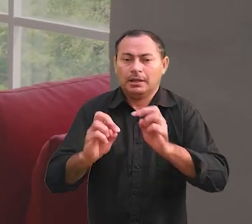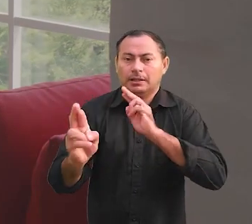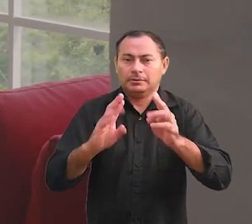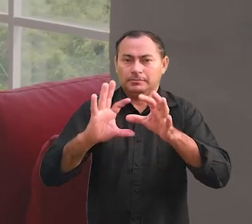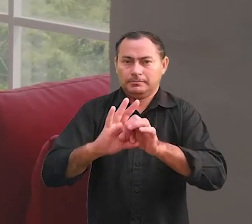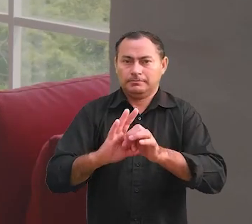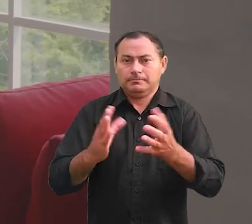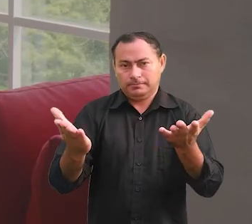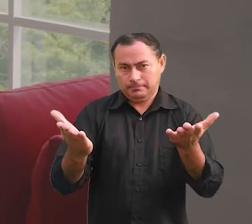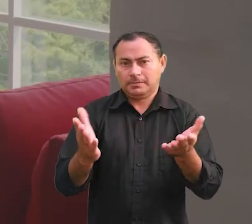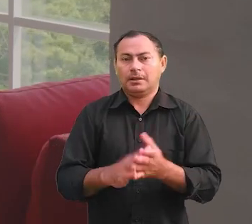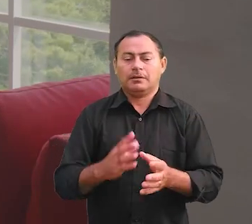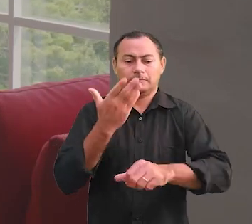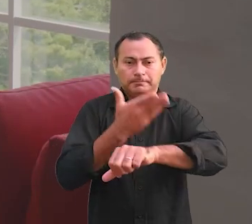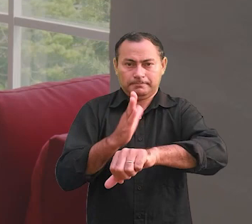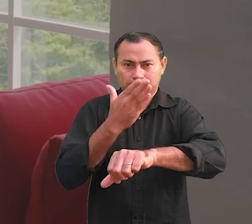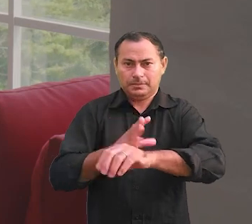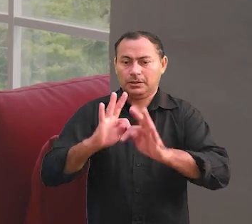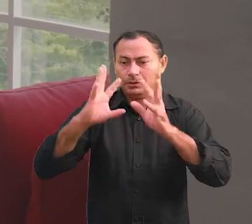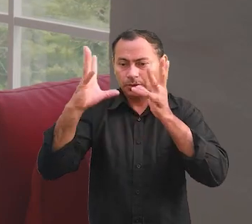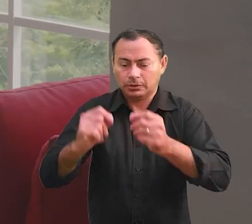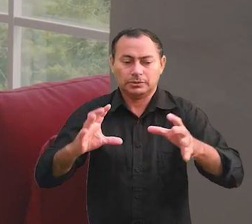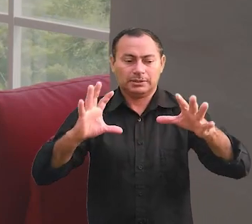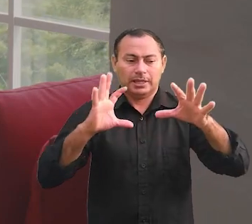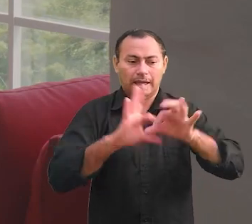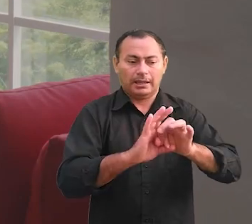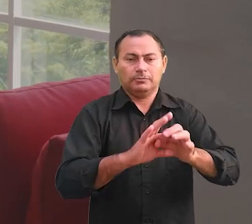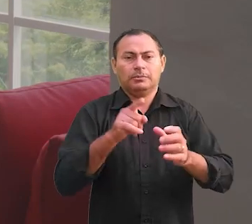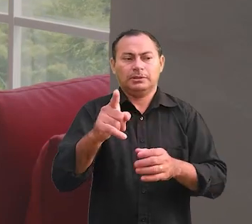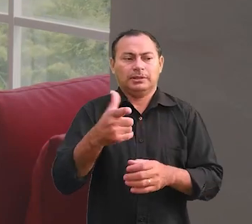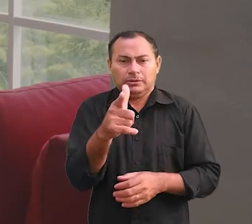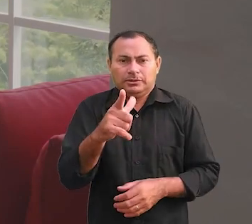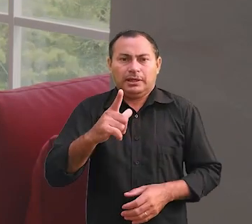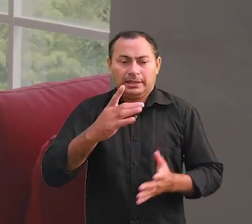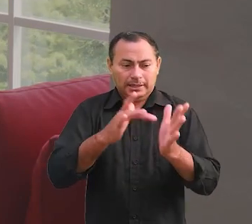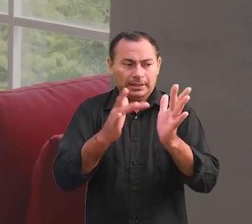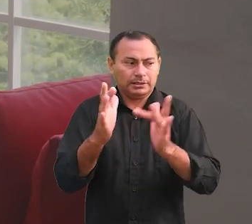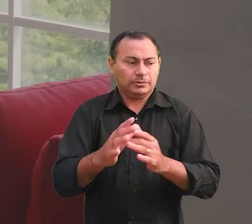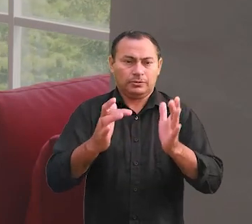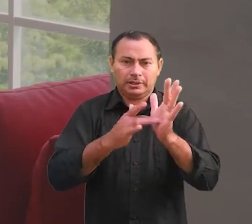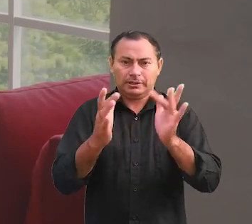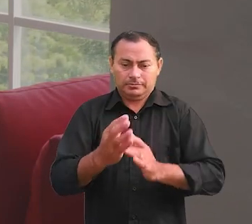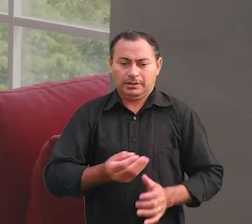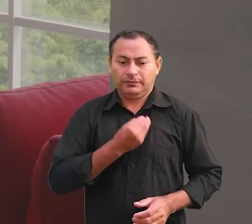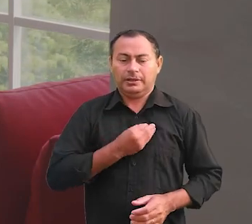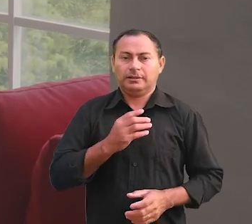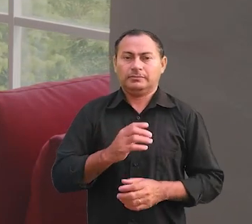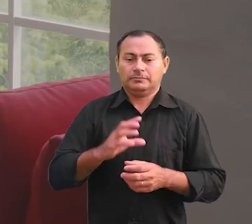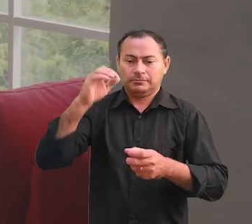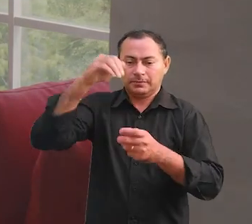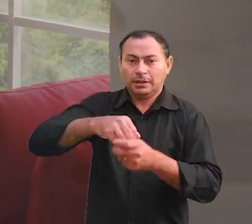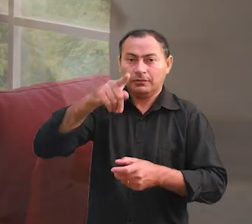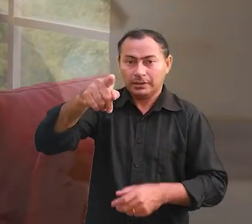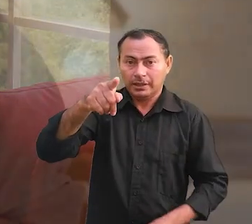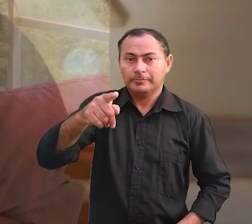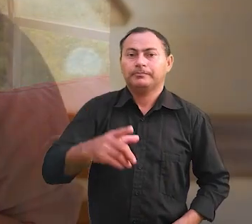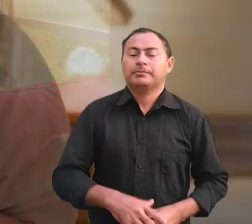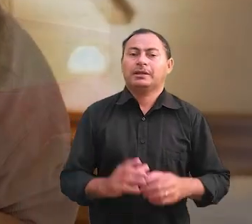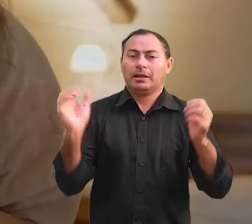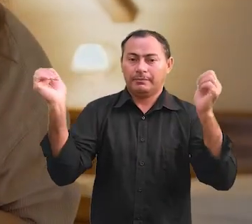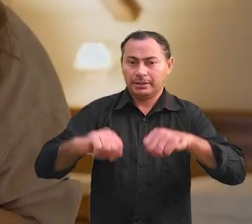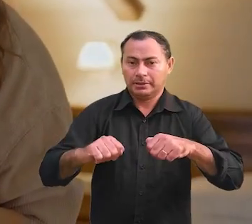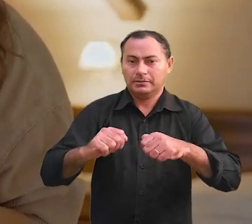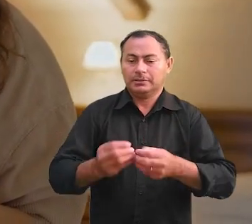impulsiona o relacionamento isso se aplica todos os elos você não tiver triste o Chris e o energizando